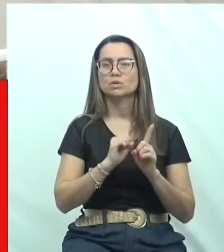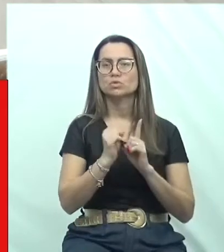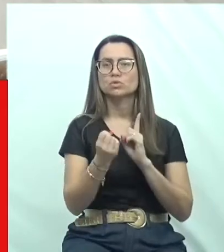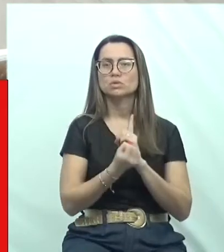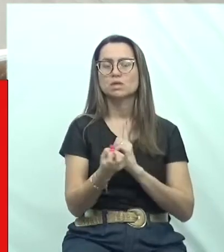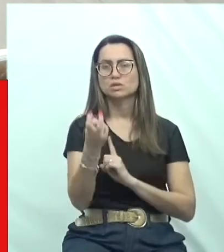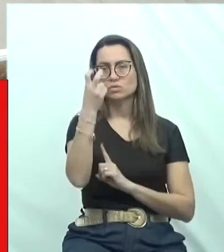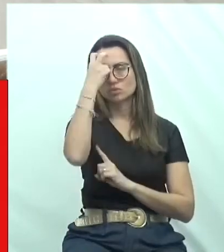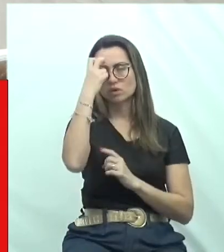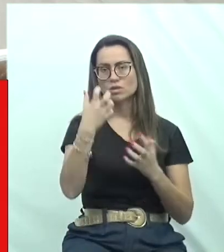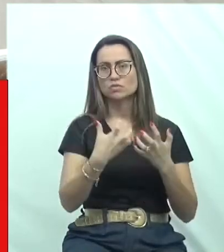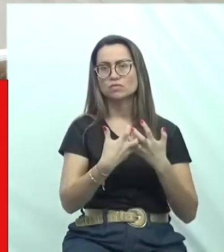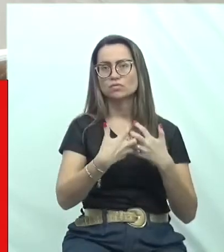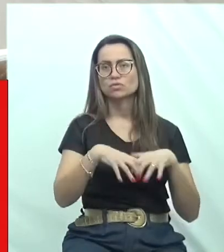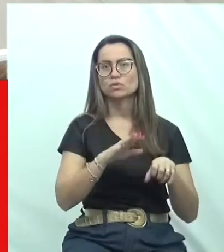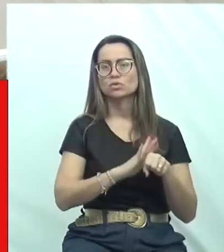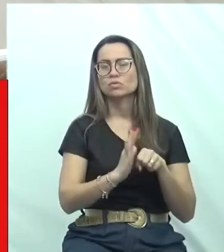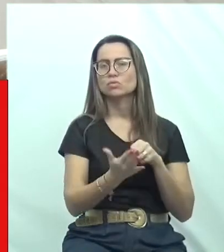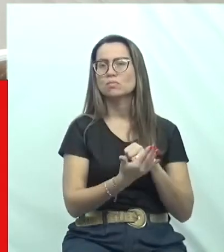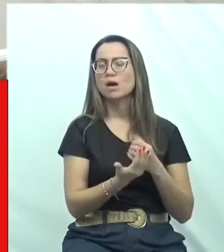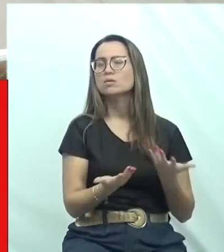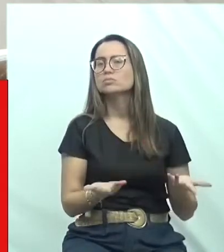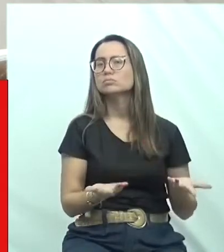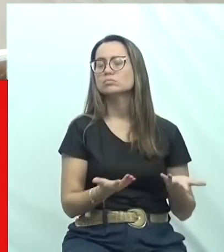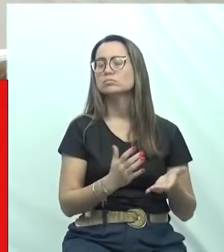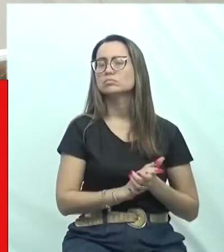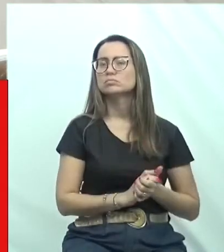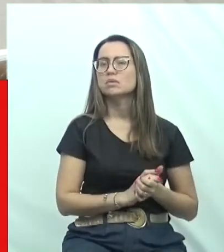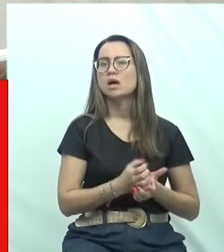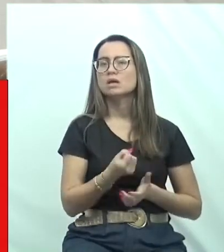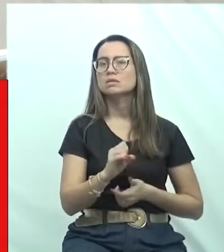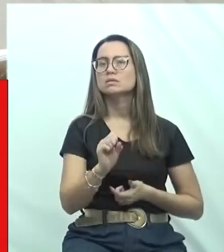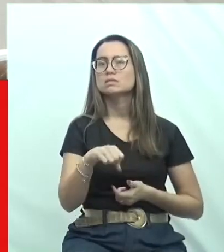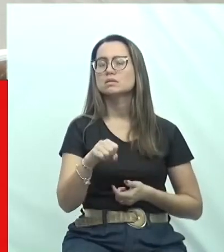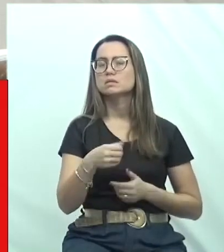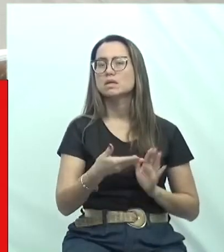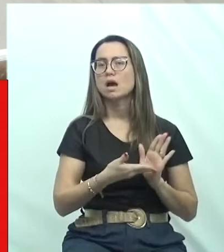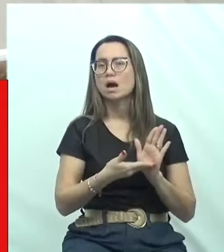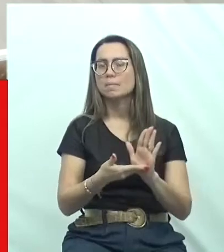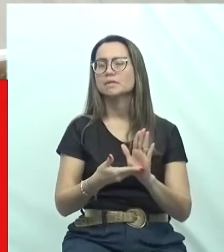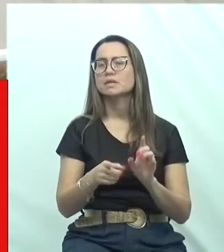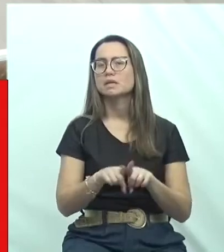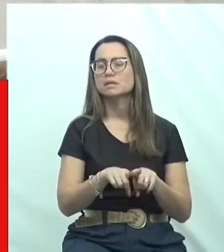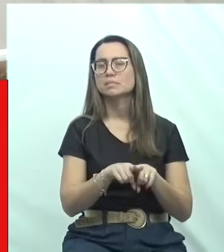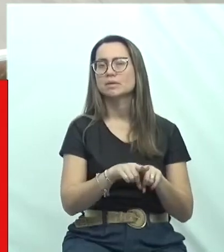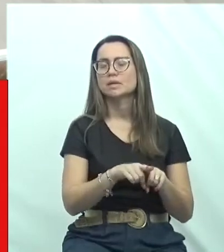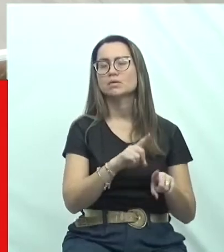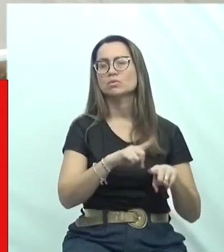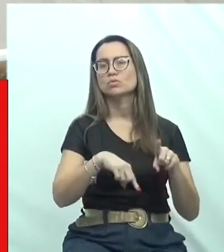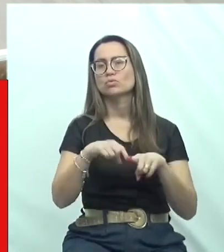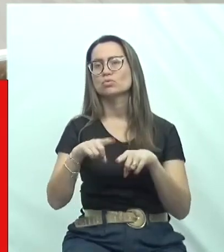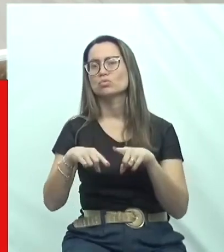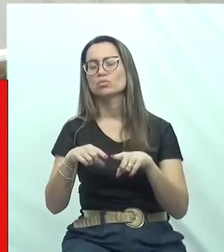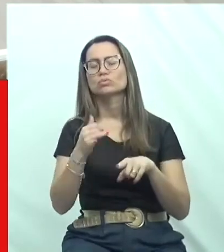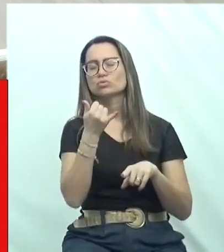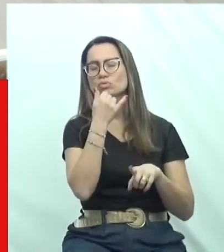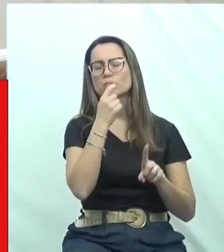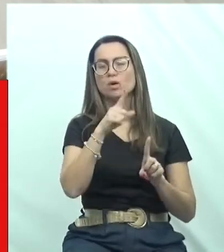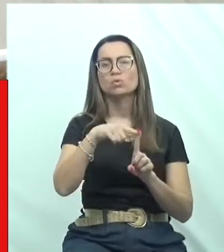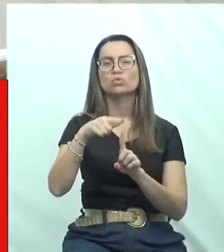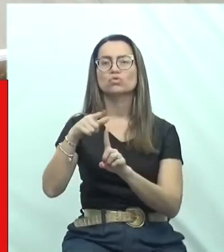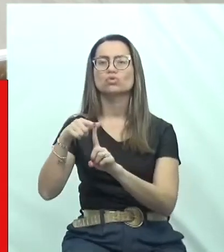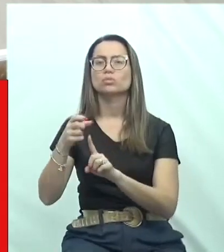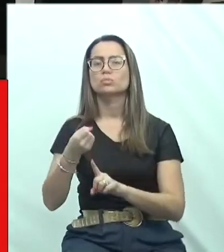culturais funcionam nos bairros? Se sim, apresentar também as modalidades, se não, justifique.